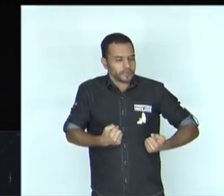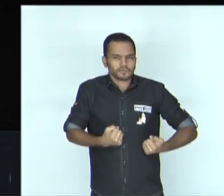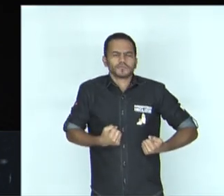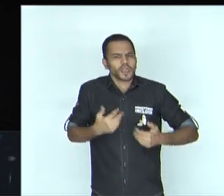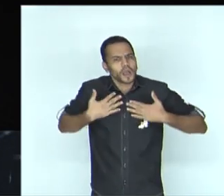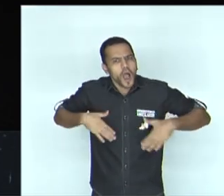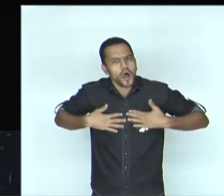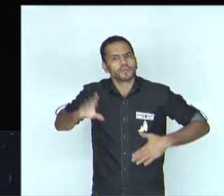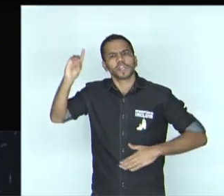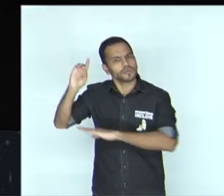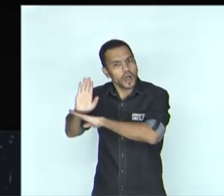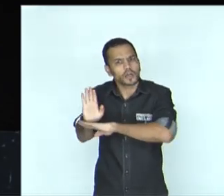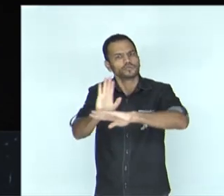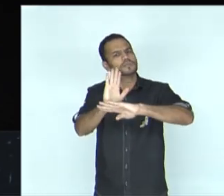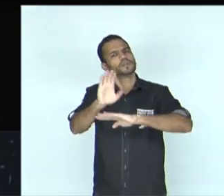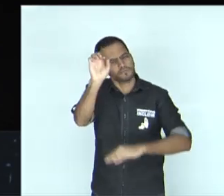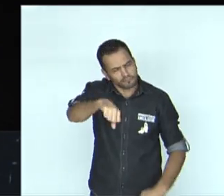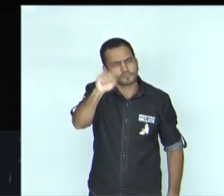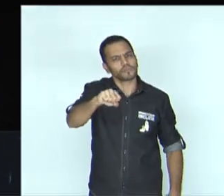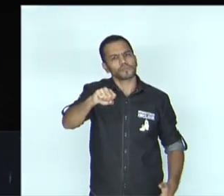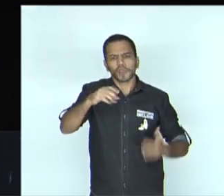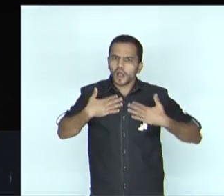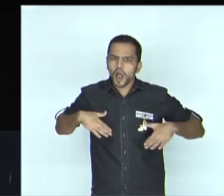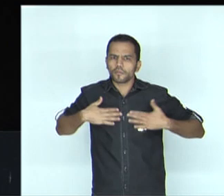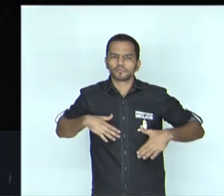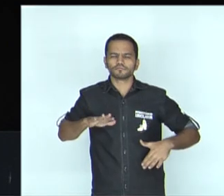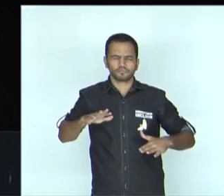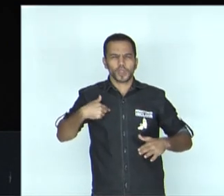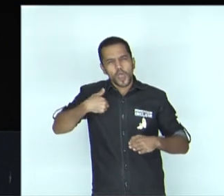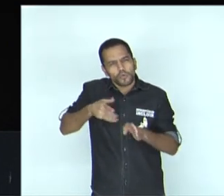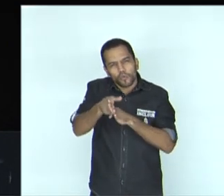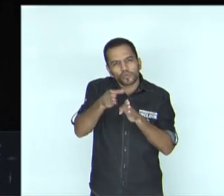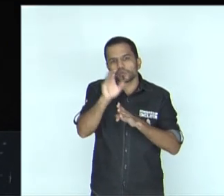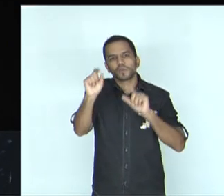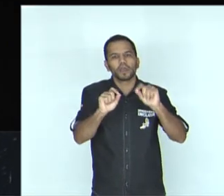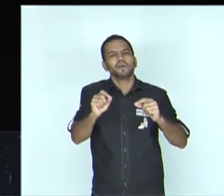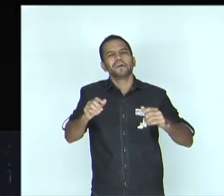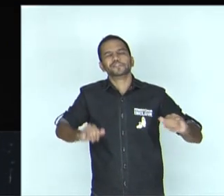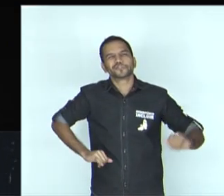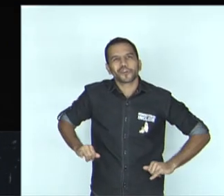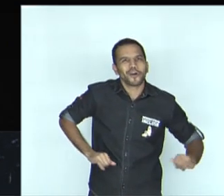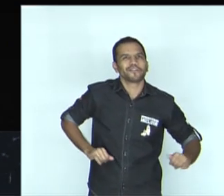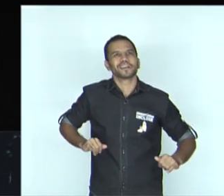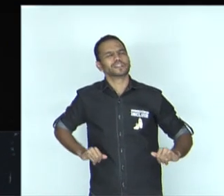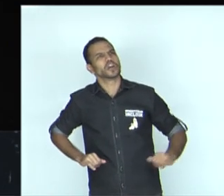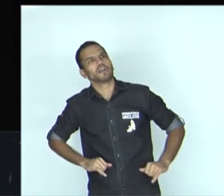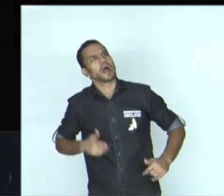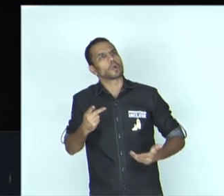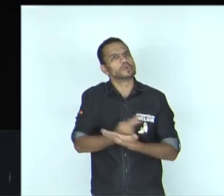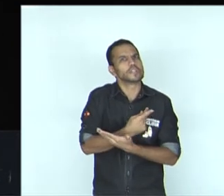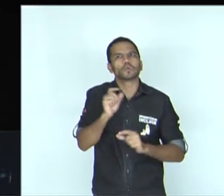Agora, não vale a pena sofrer hoje por males que talvez não venham. Aí você perde a sua